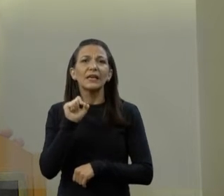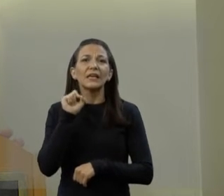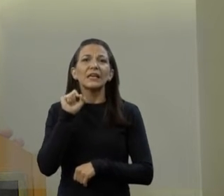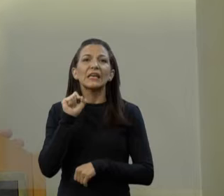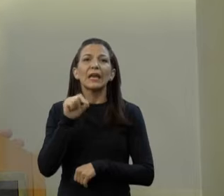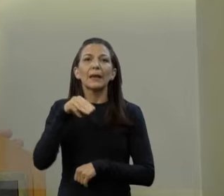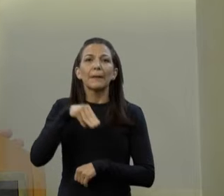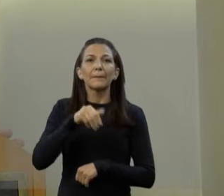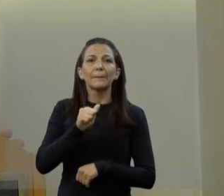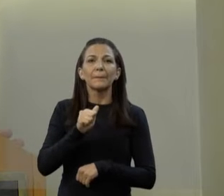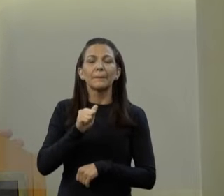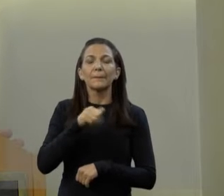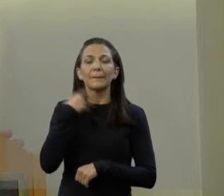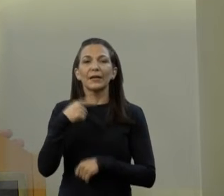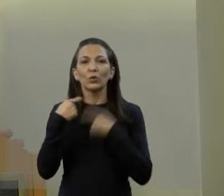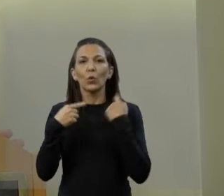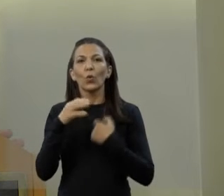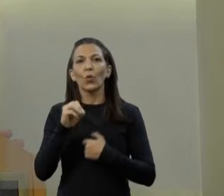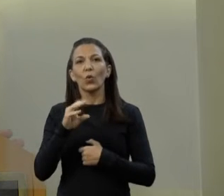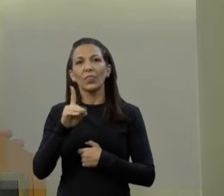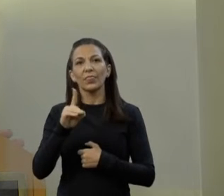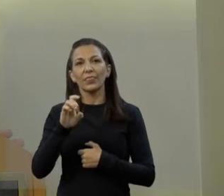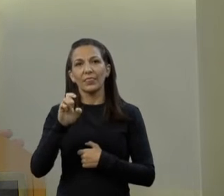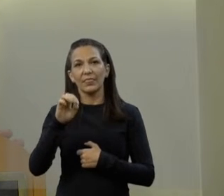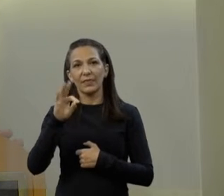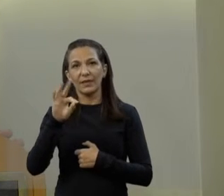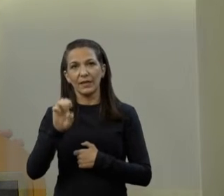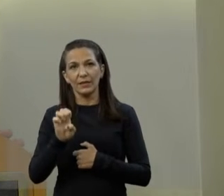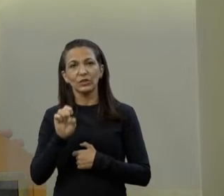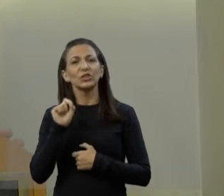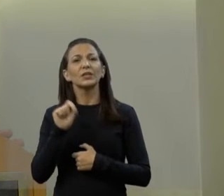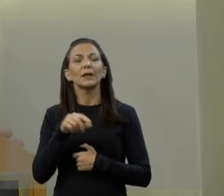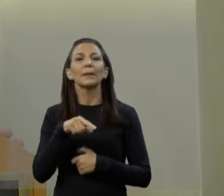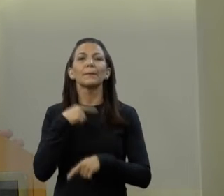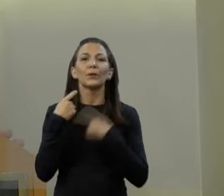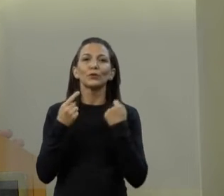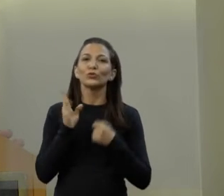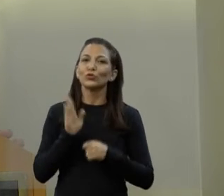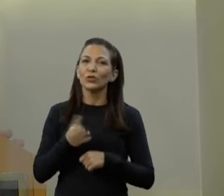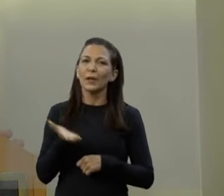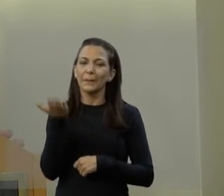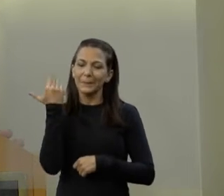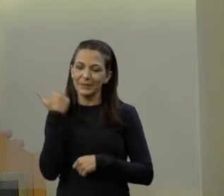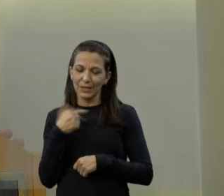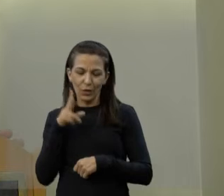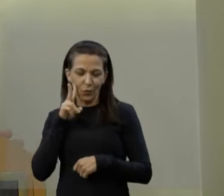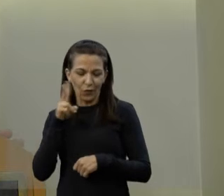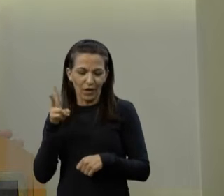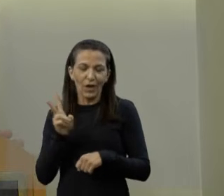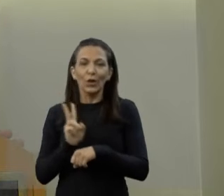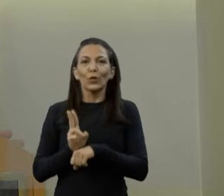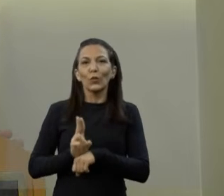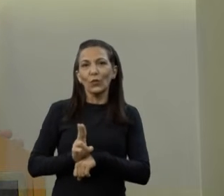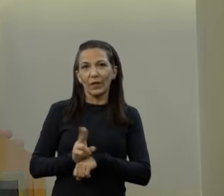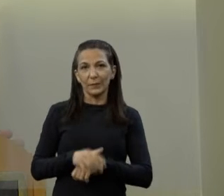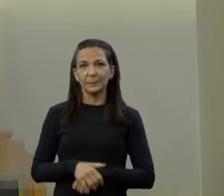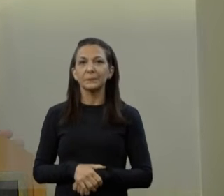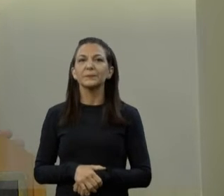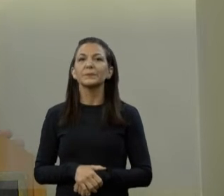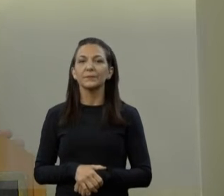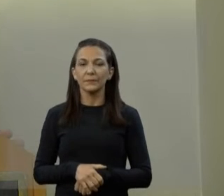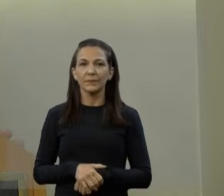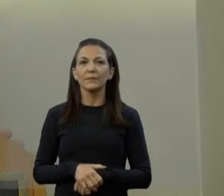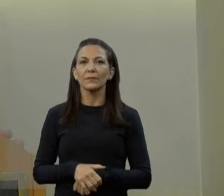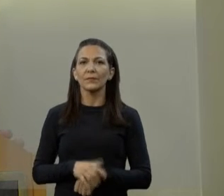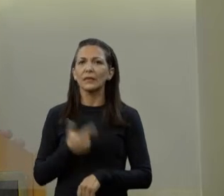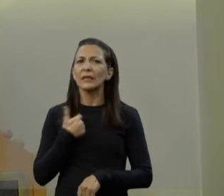novela Celebridade lembro Eu já fui noveleiro já mas a pergunta que